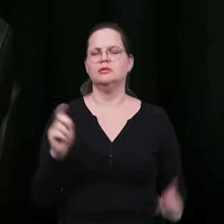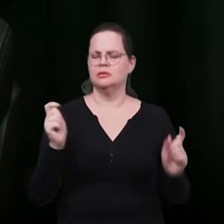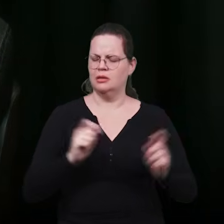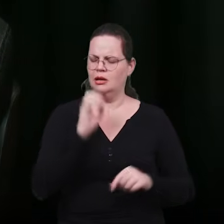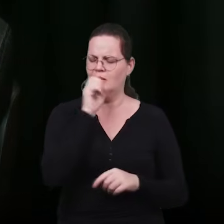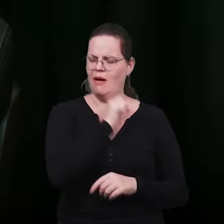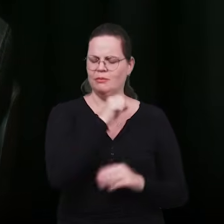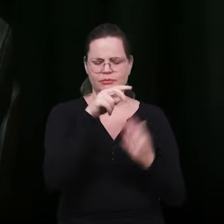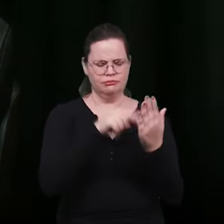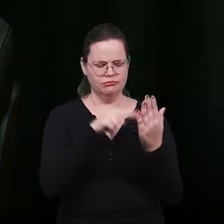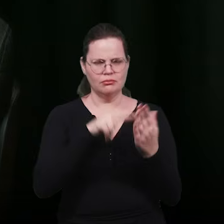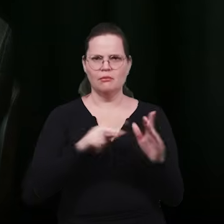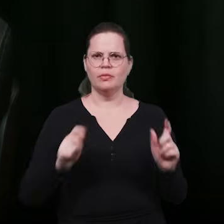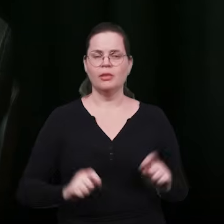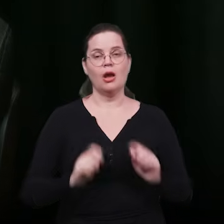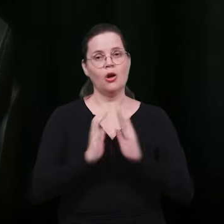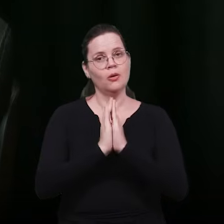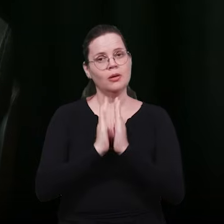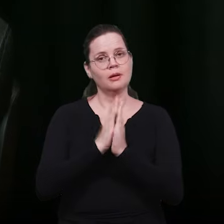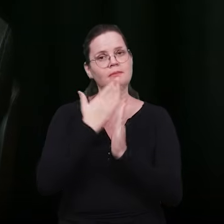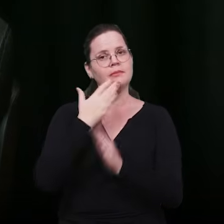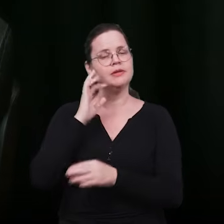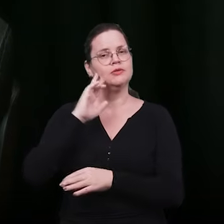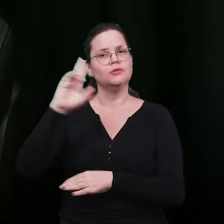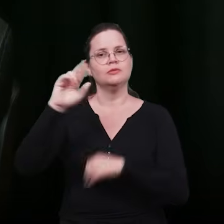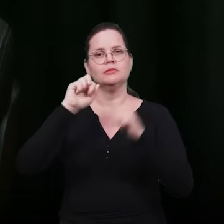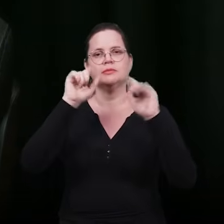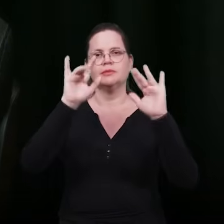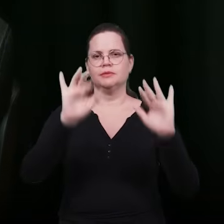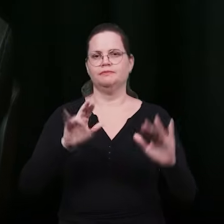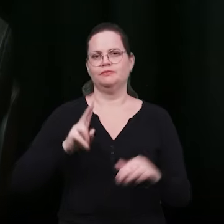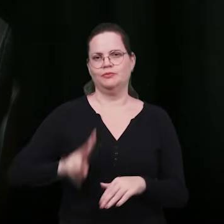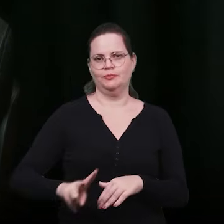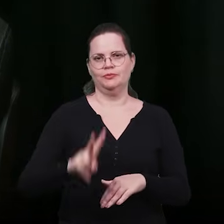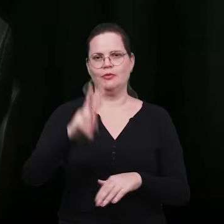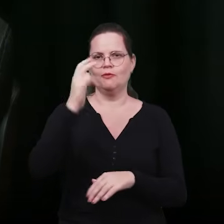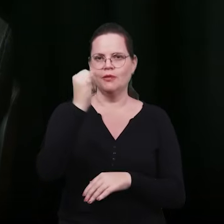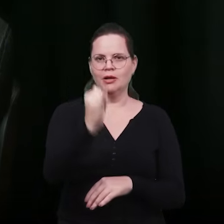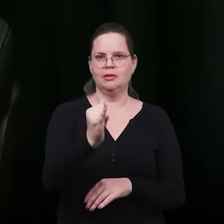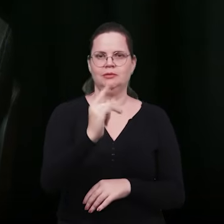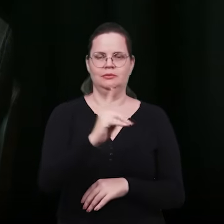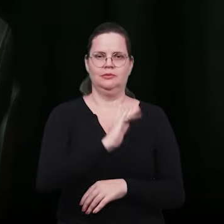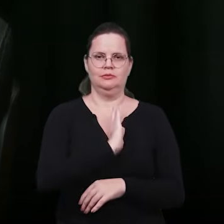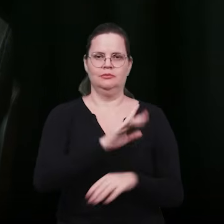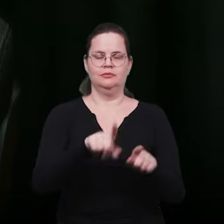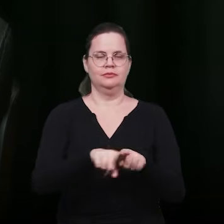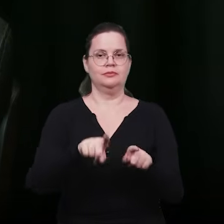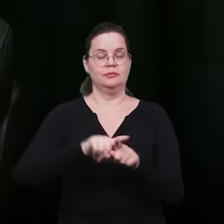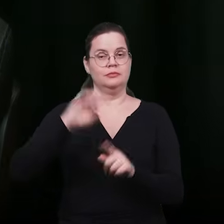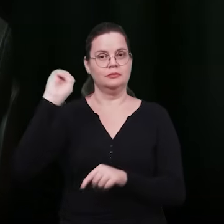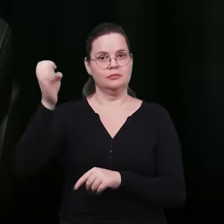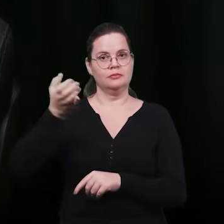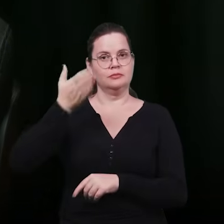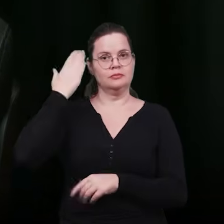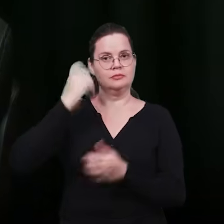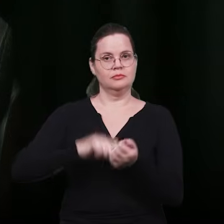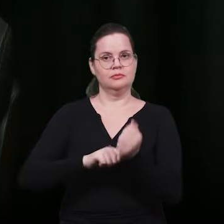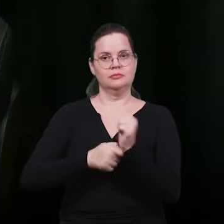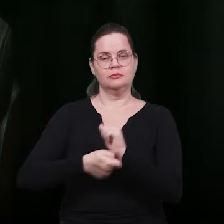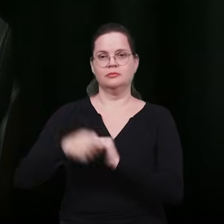ler e orar ao Senhor para que Deus possa continuar falando, revelando os